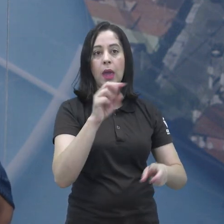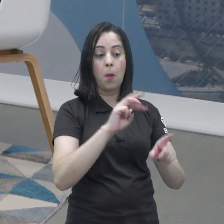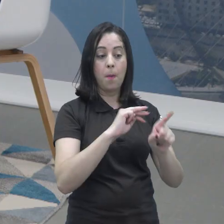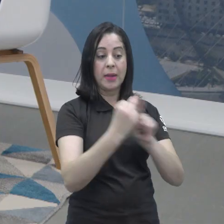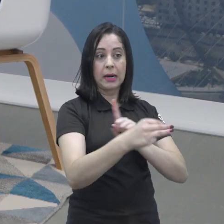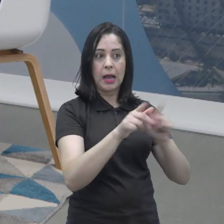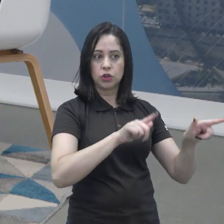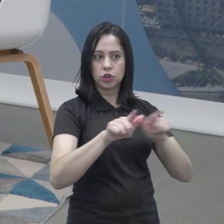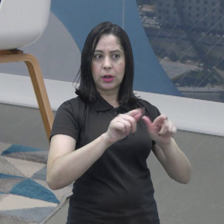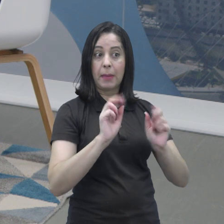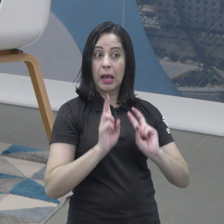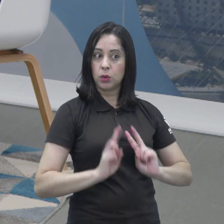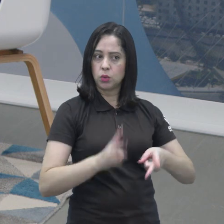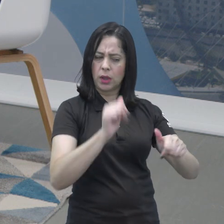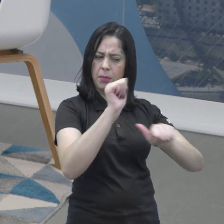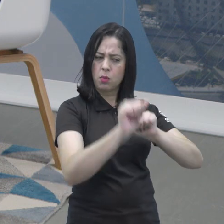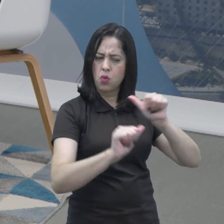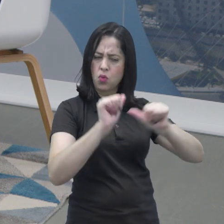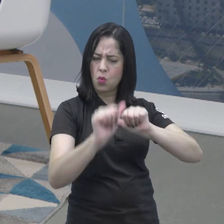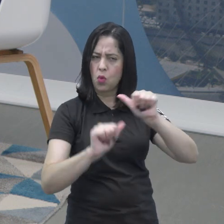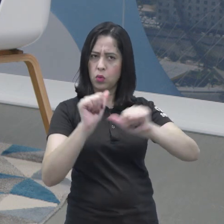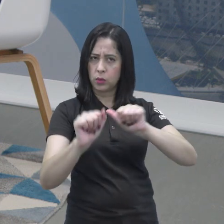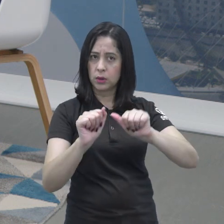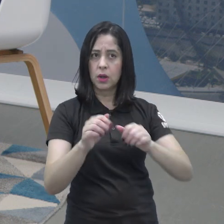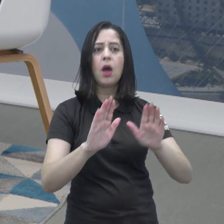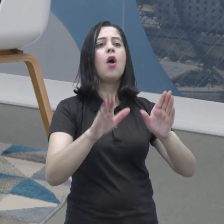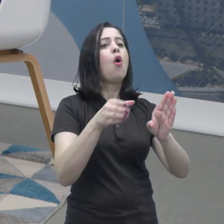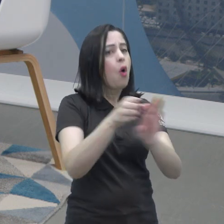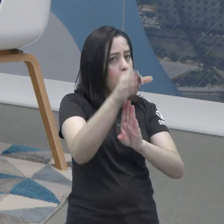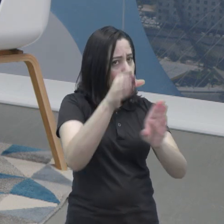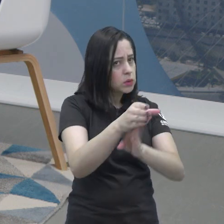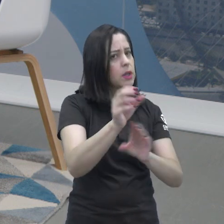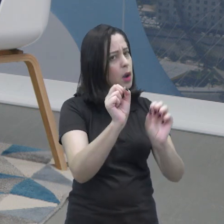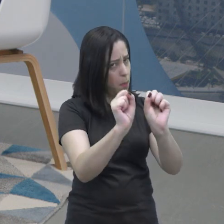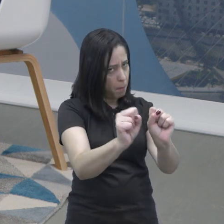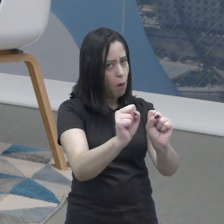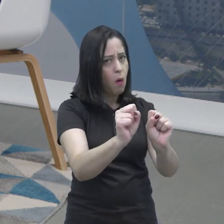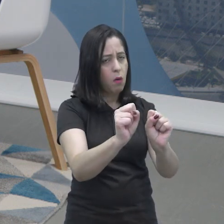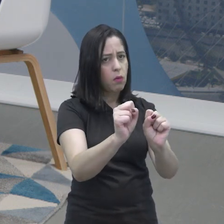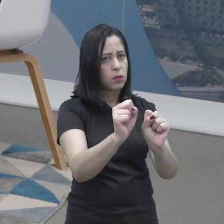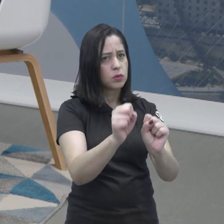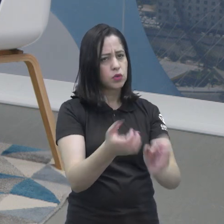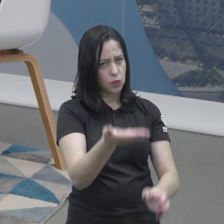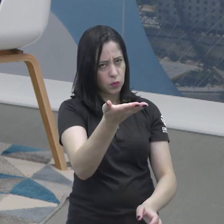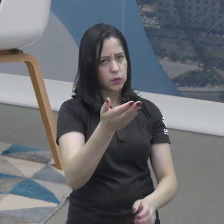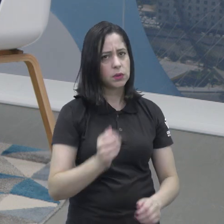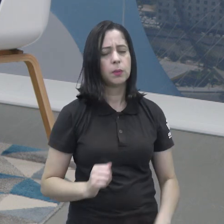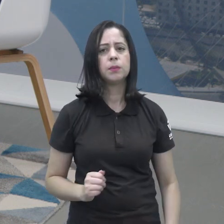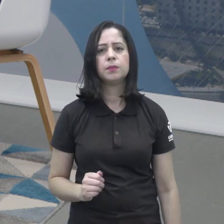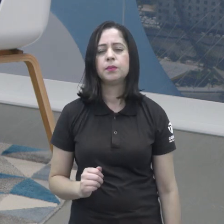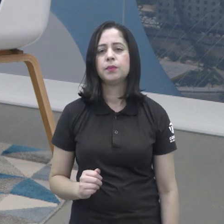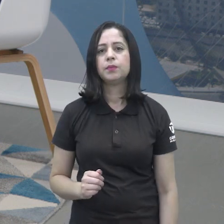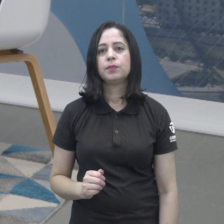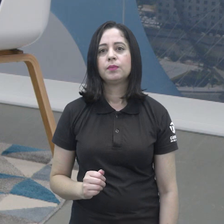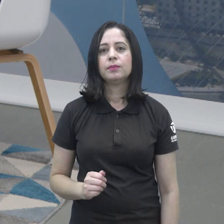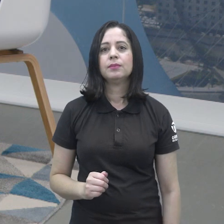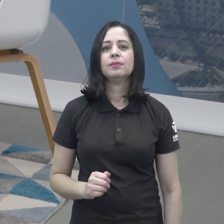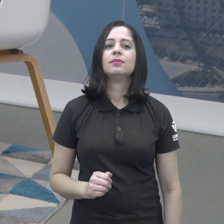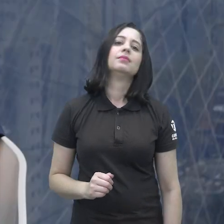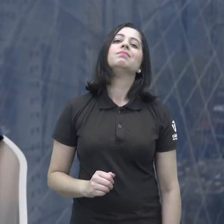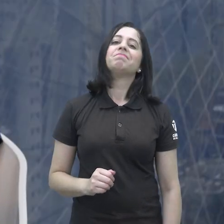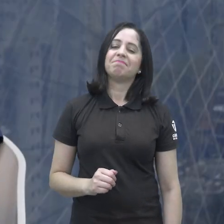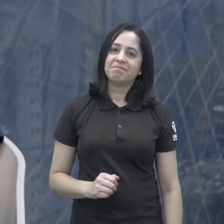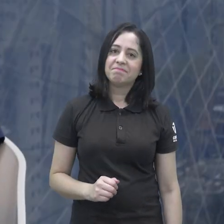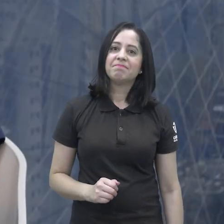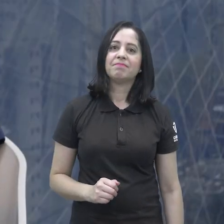né? Por isso eu te pergunto, qual é o conselho que você deixa para esses profissionais que estão ingressando no mercado de trabalho hoje? É